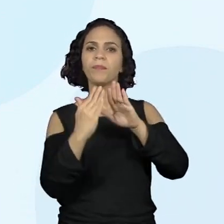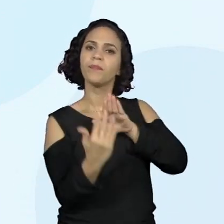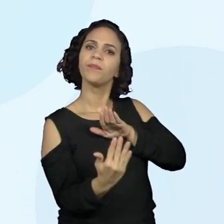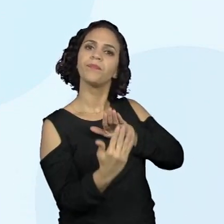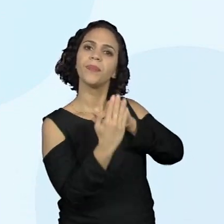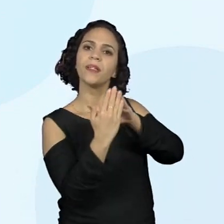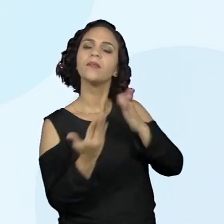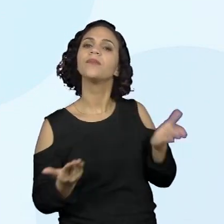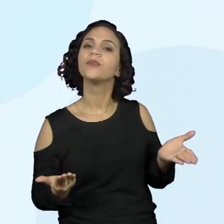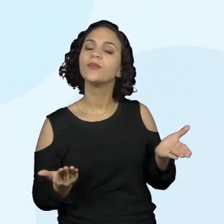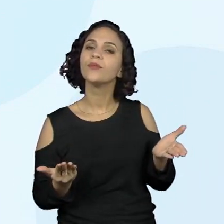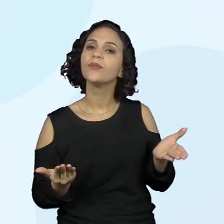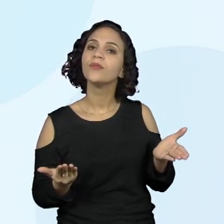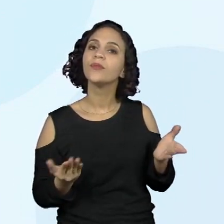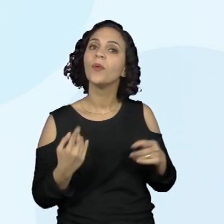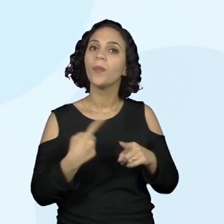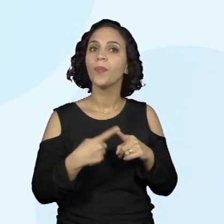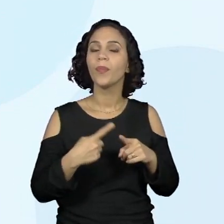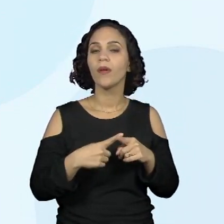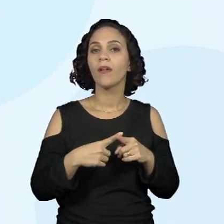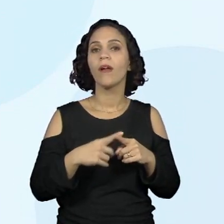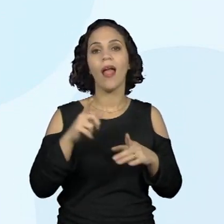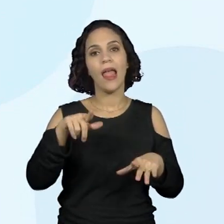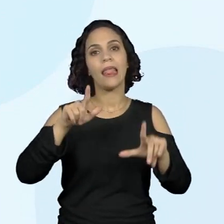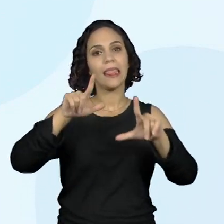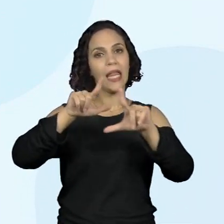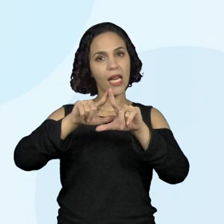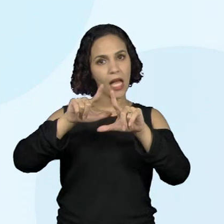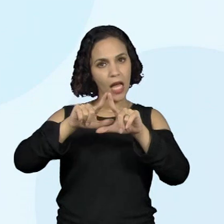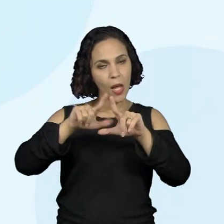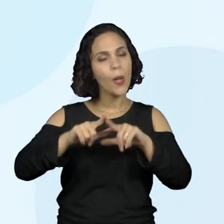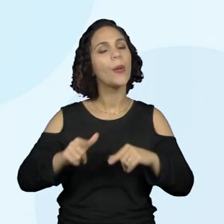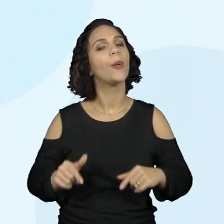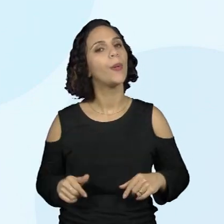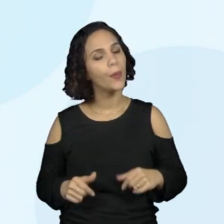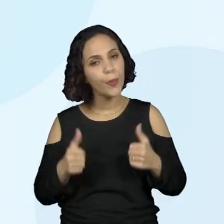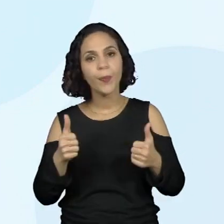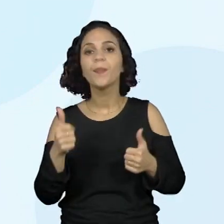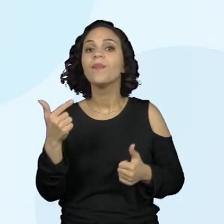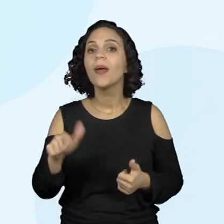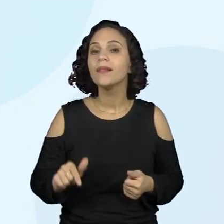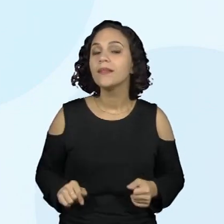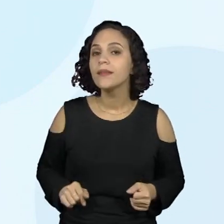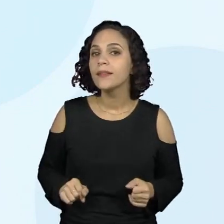É triangular. O que mais? As faces são